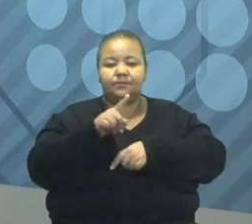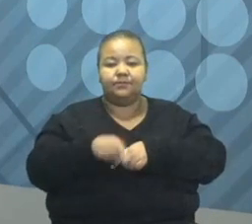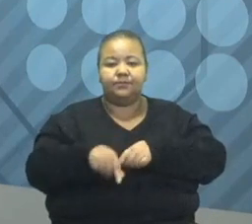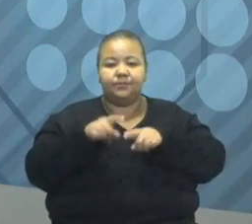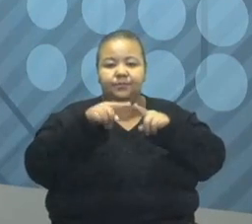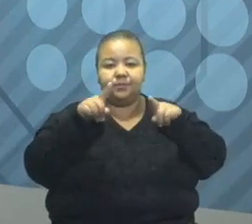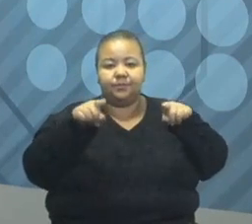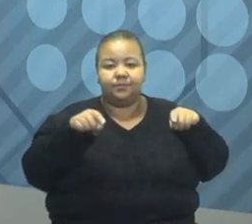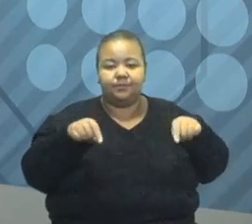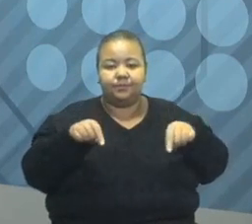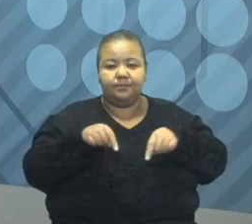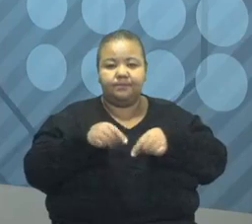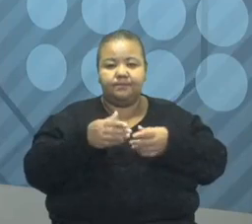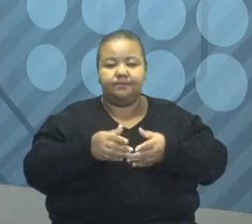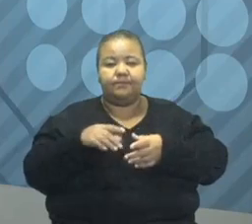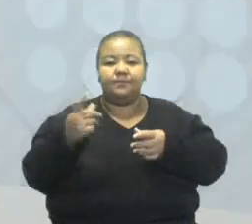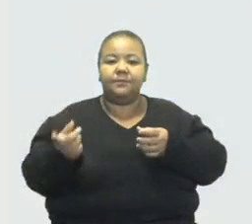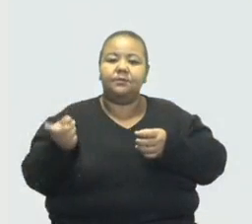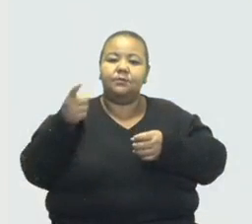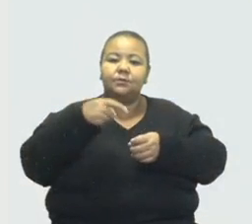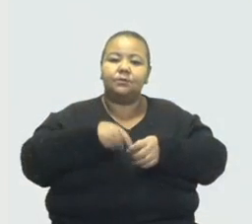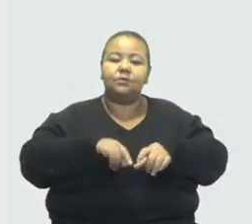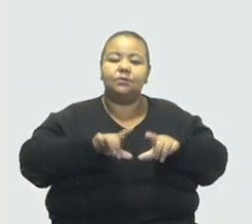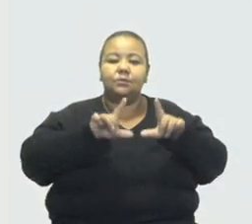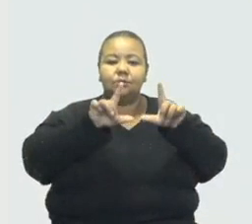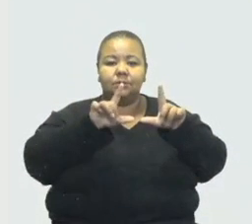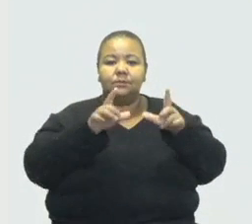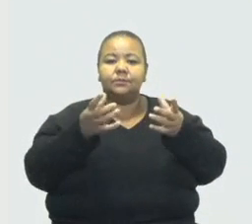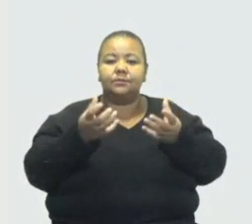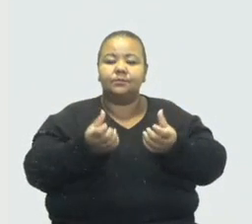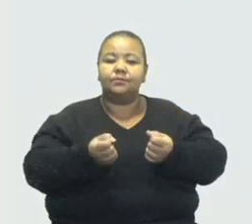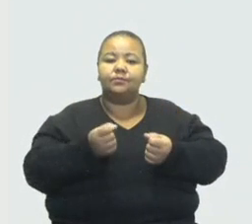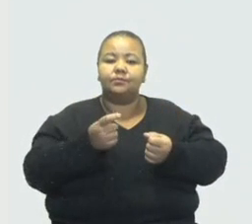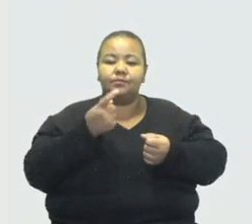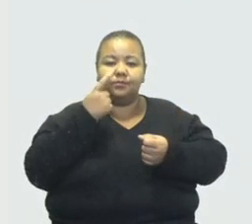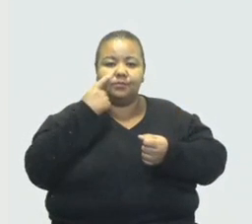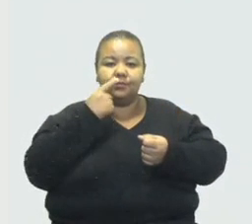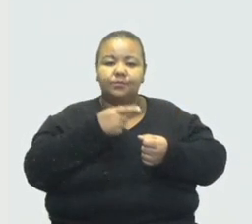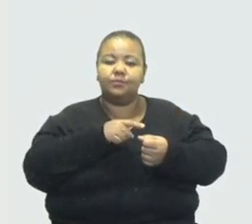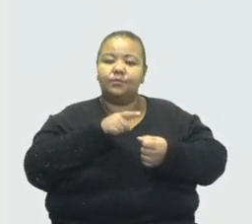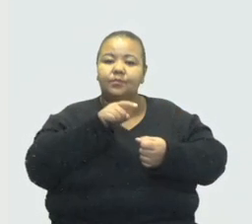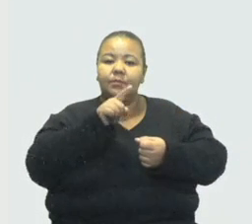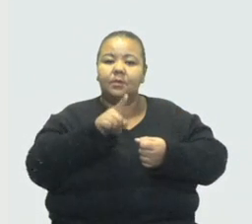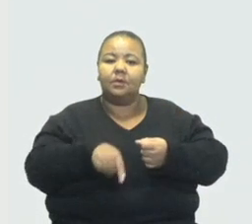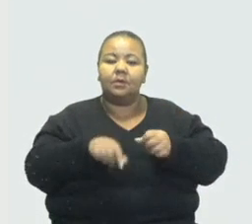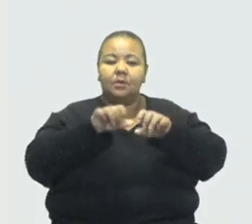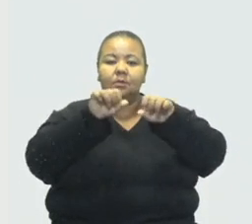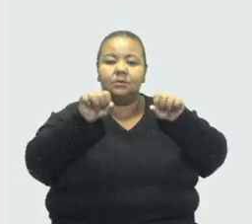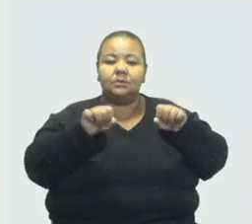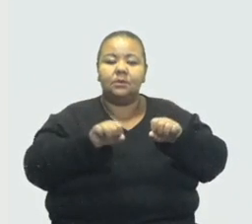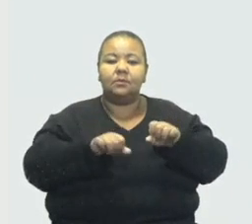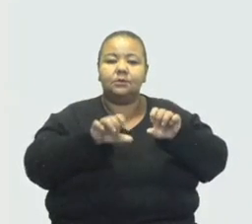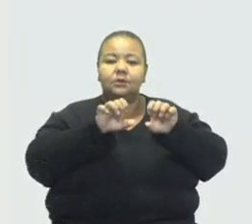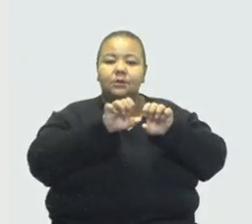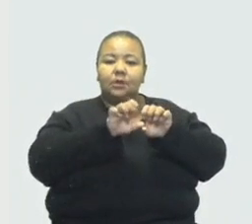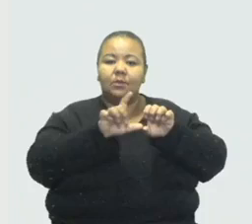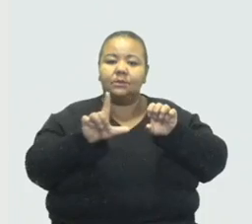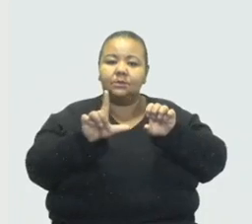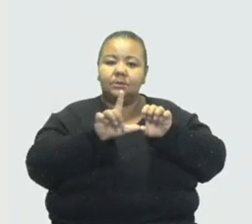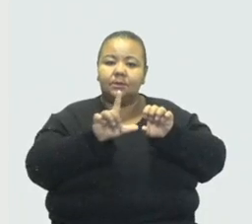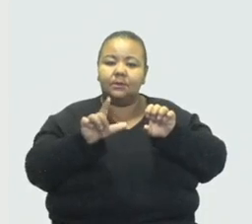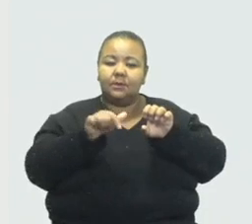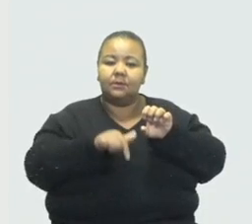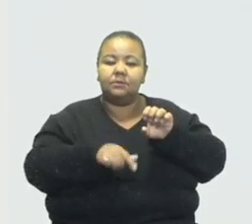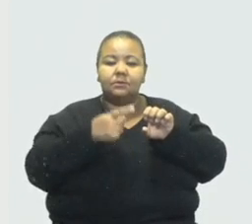de matrizes. Então, voltando no quadro, nós vamos ter também que acerca dos sistemas de equações lineares, a gente viu